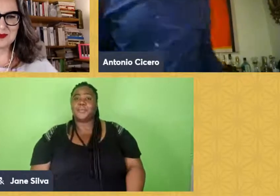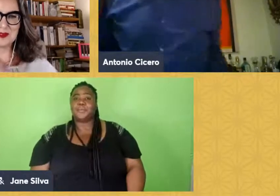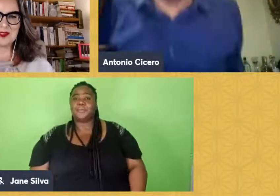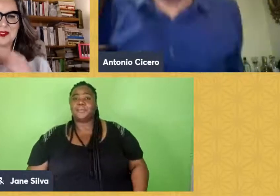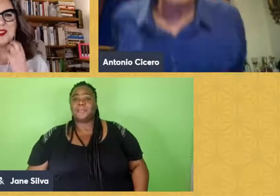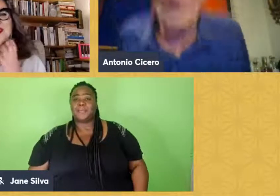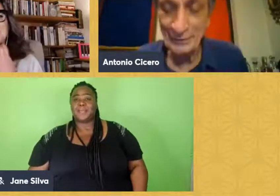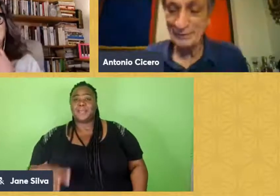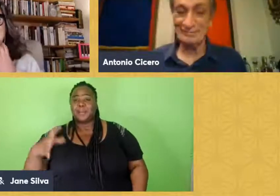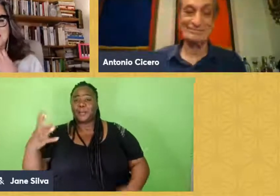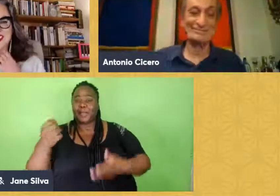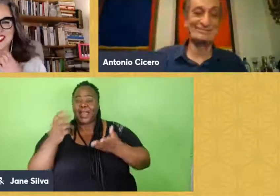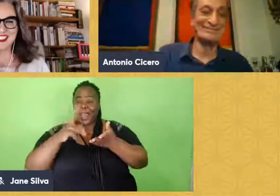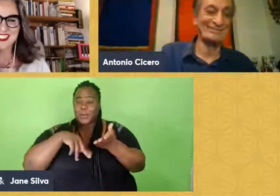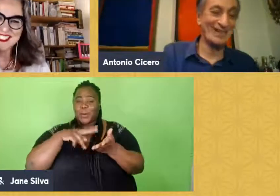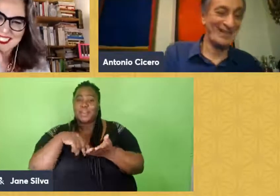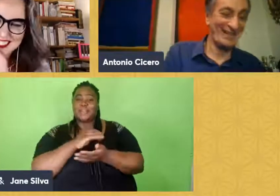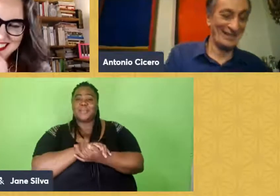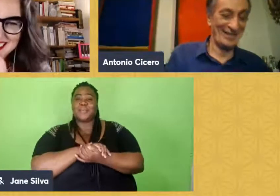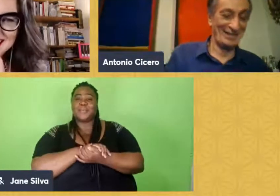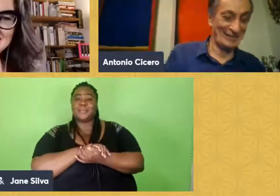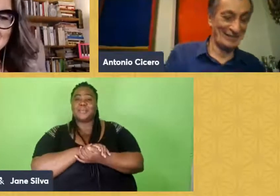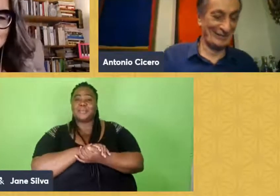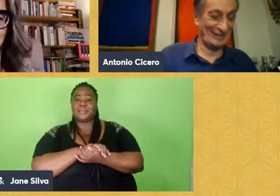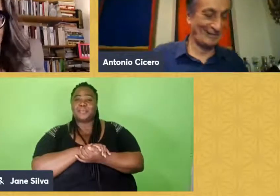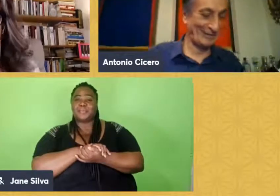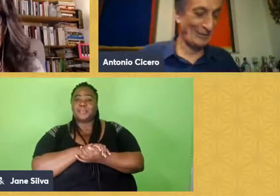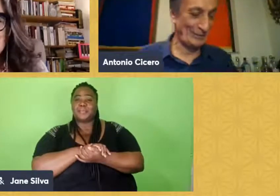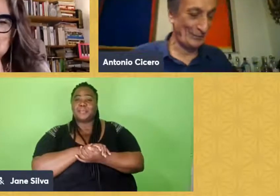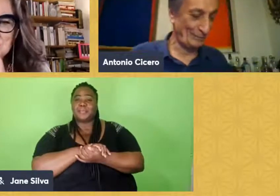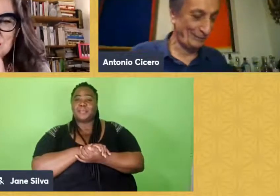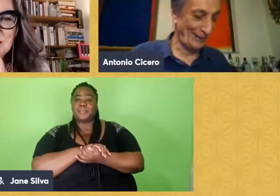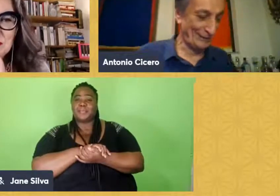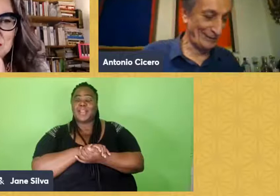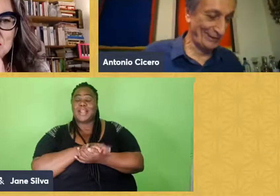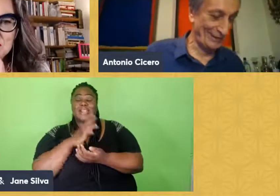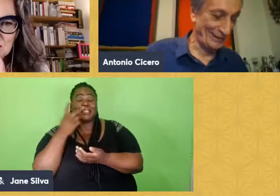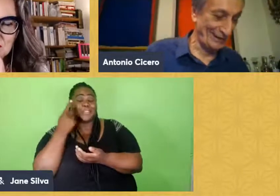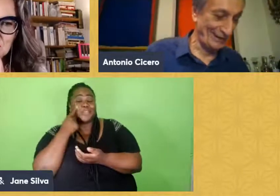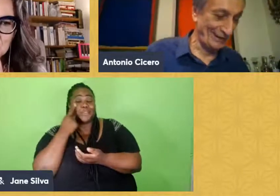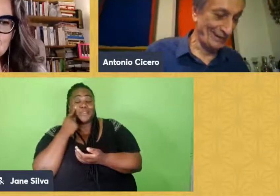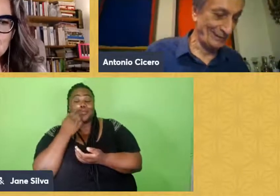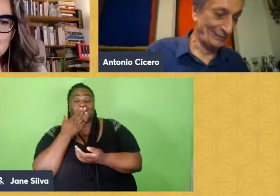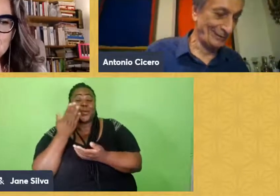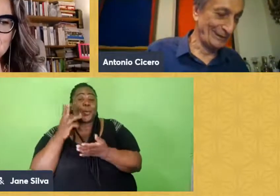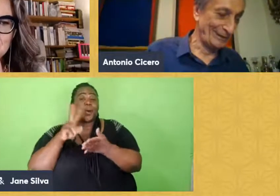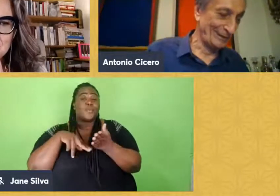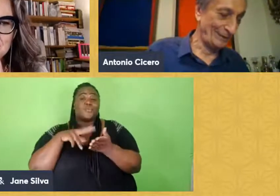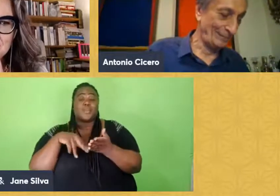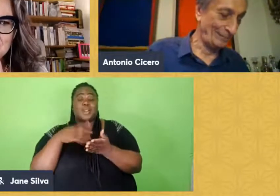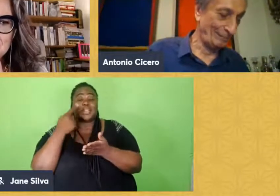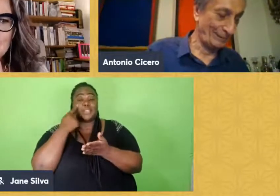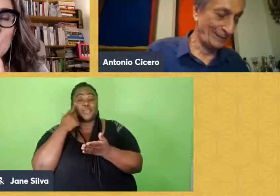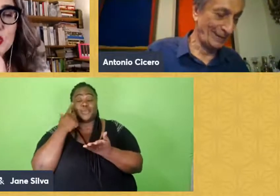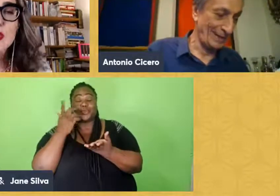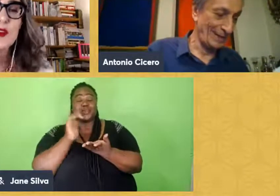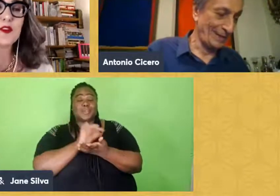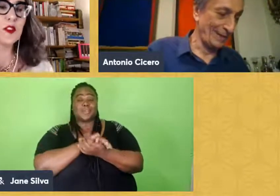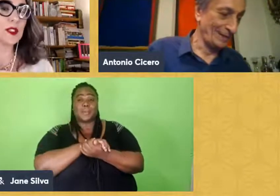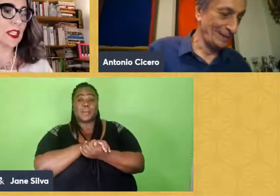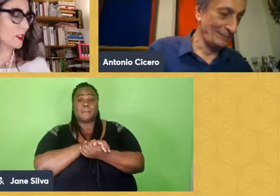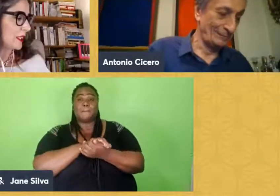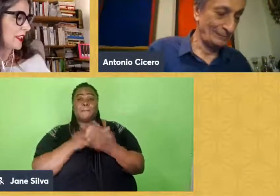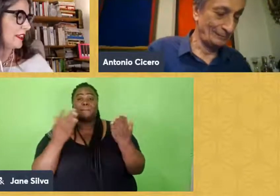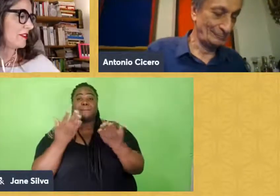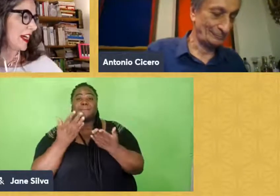Peguei aqui os livros. Pronto. Deixa eu ver aqui qual que eu pego. Porque Hoje eu estava